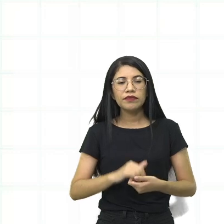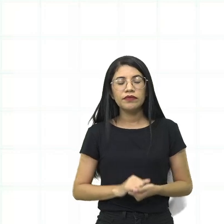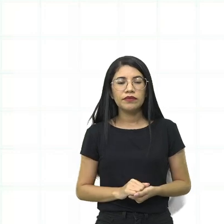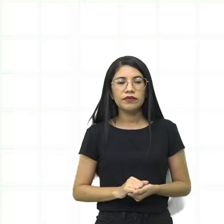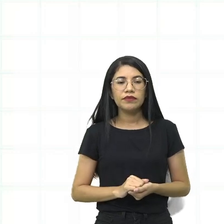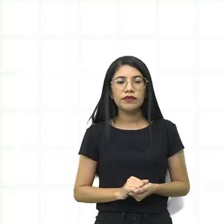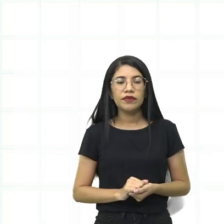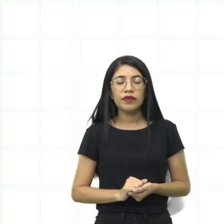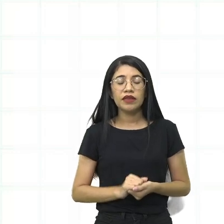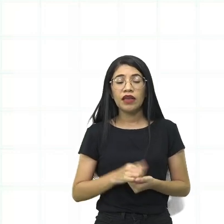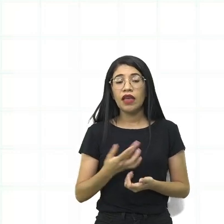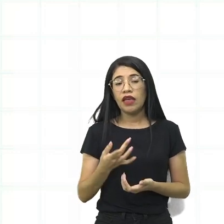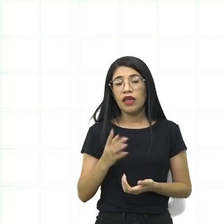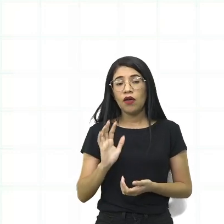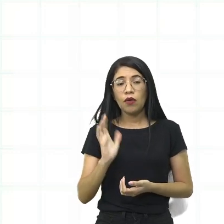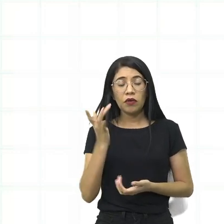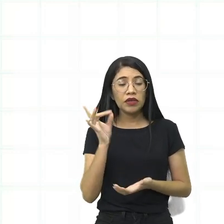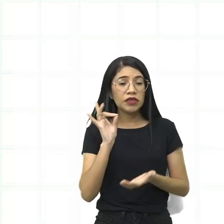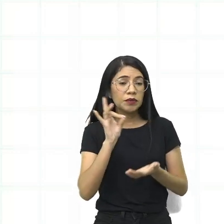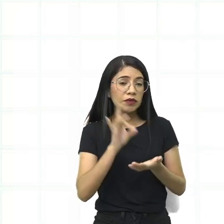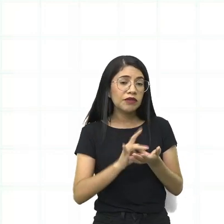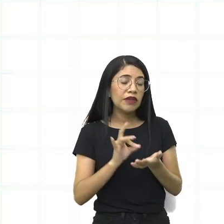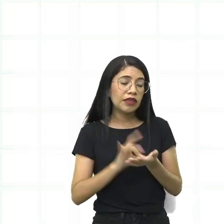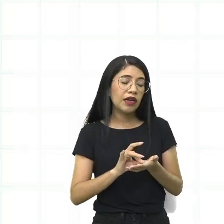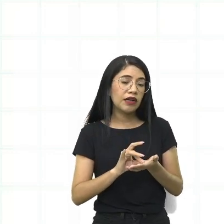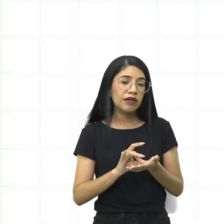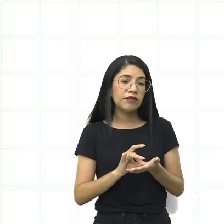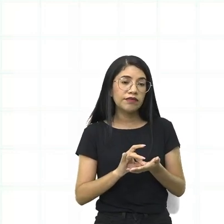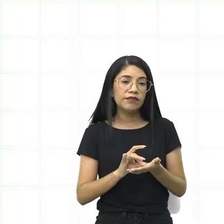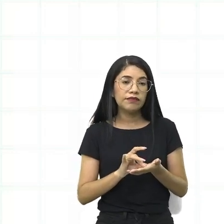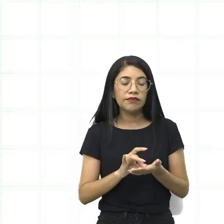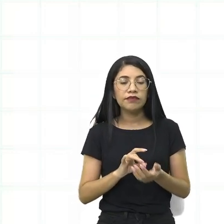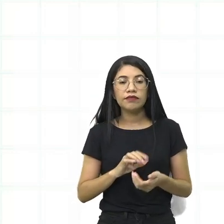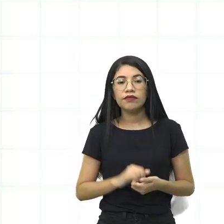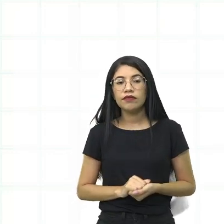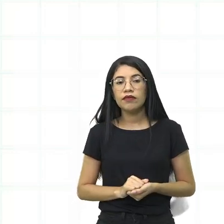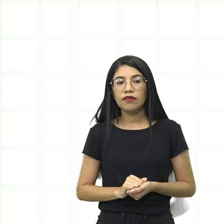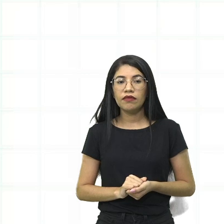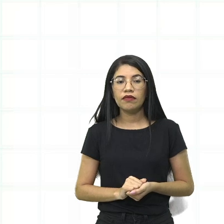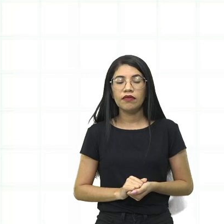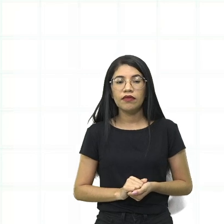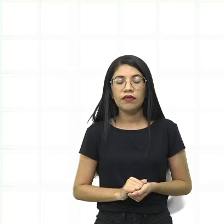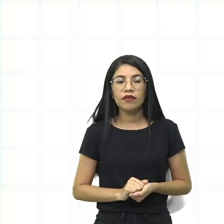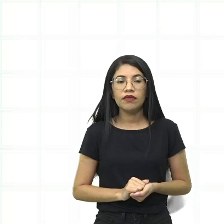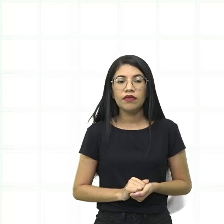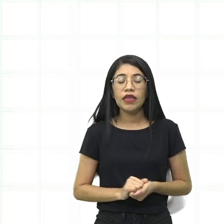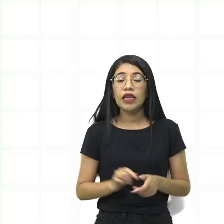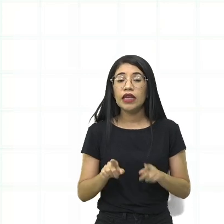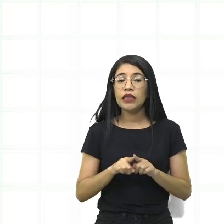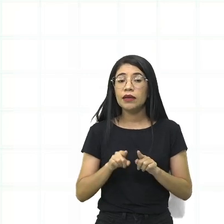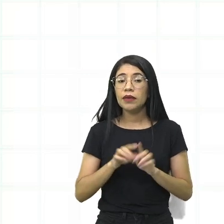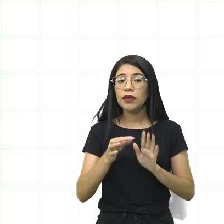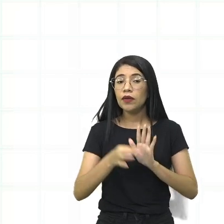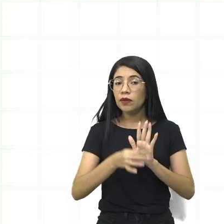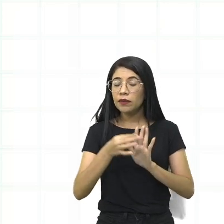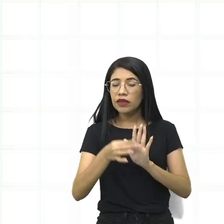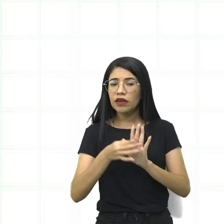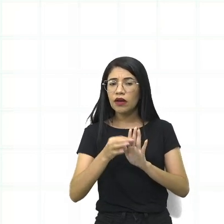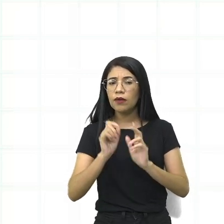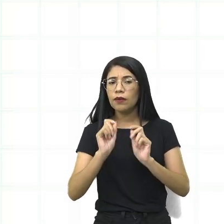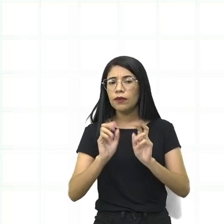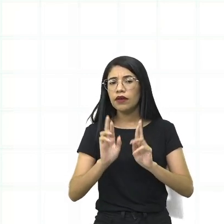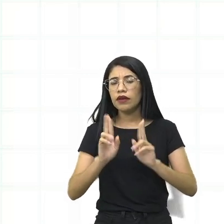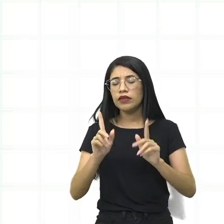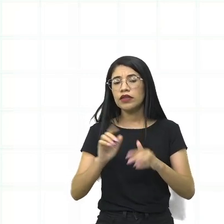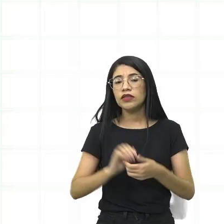É algo real, né? Algo que acontece, né? Que está embasado. E a opinião não. A opinião eu já tenho